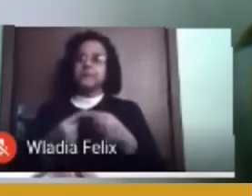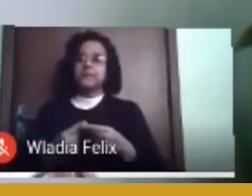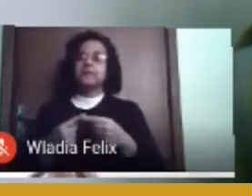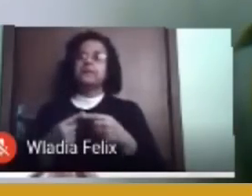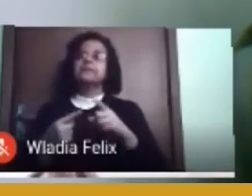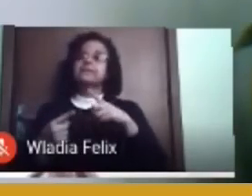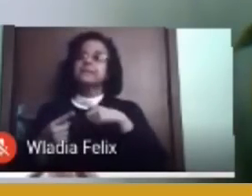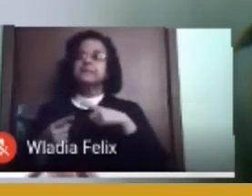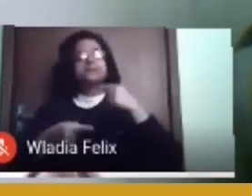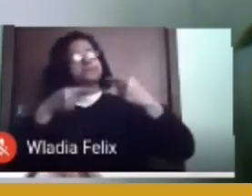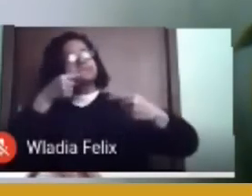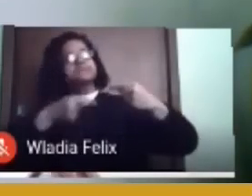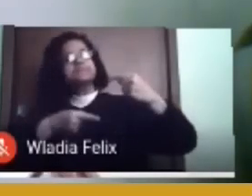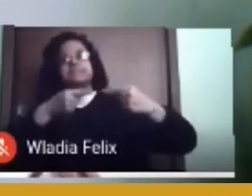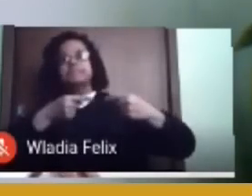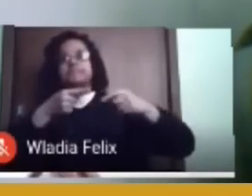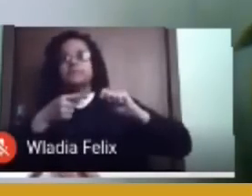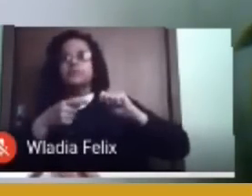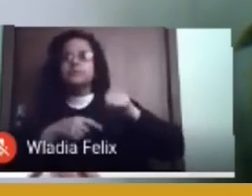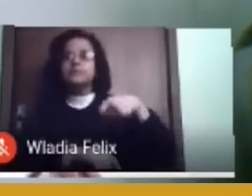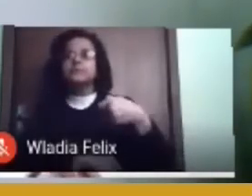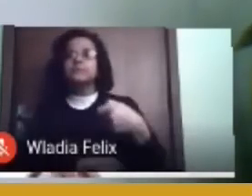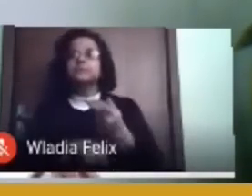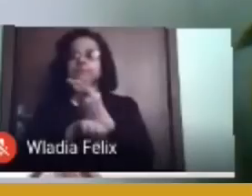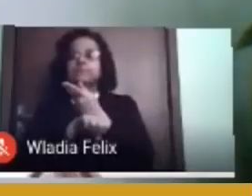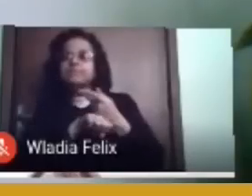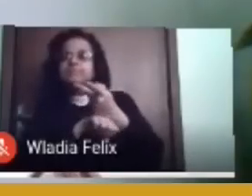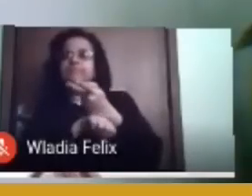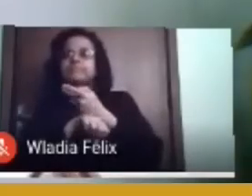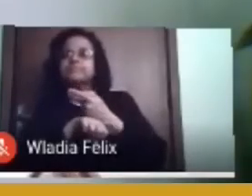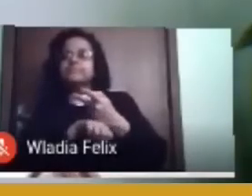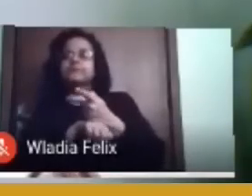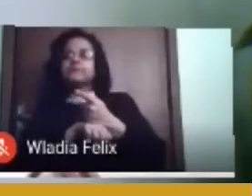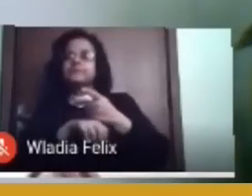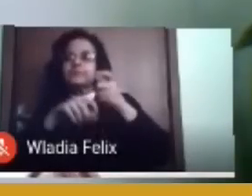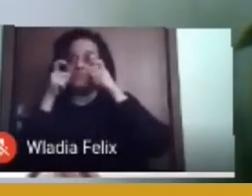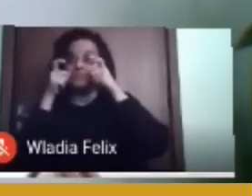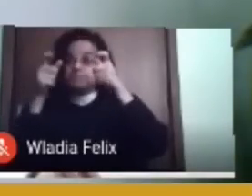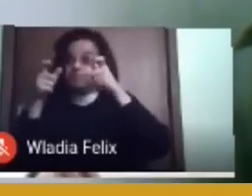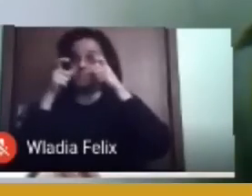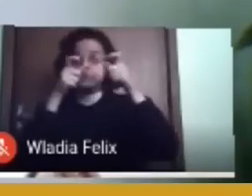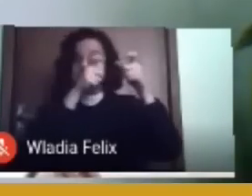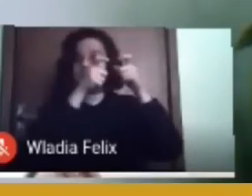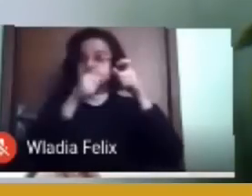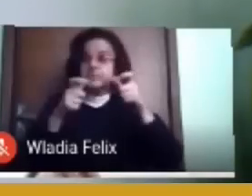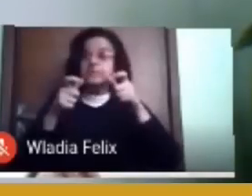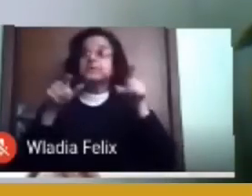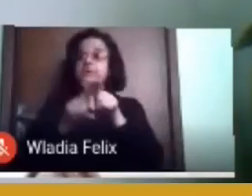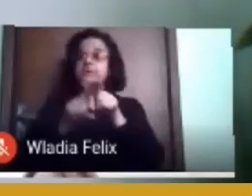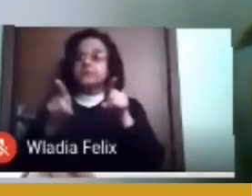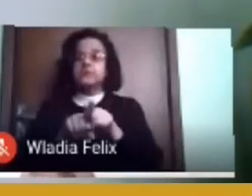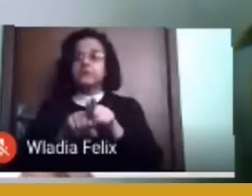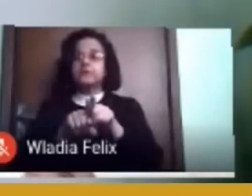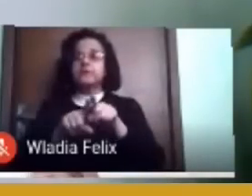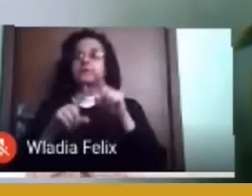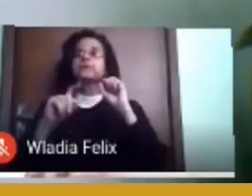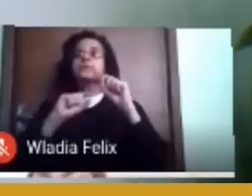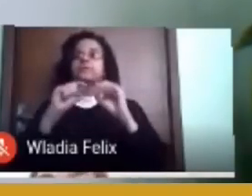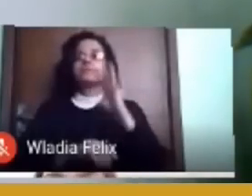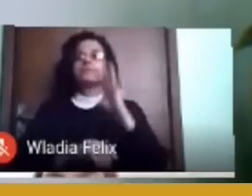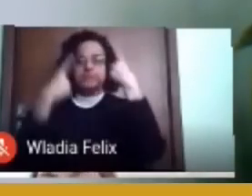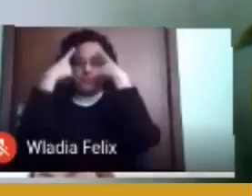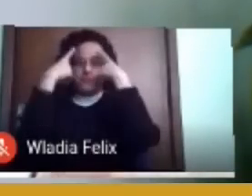nossa LDB, não só nos nossos documentos norteadores, o nosso Plano Nacional de Educação, que foi muito bem elaborado, a gente